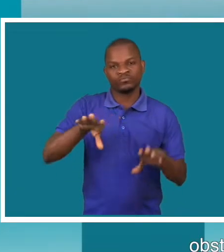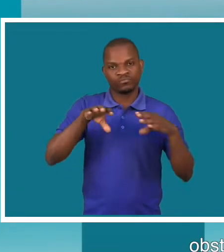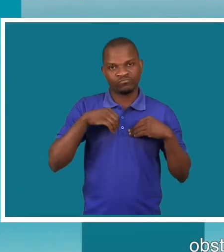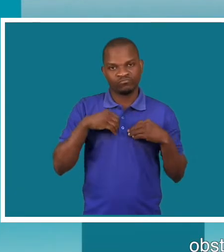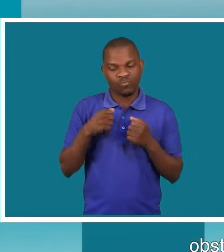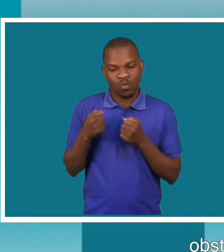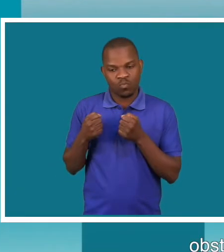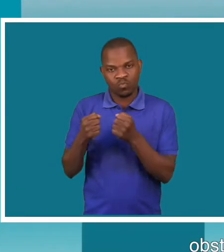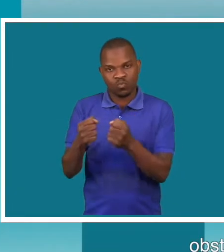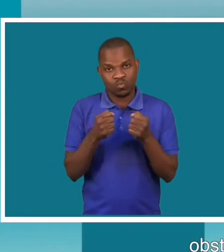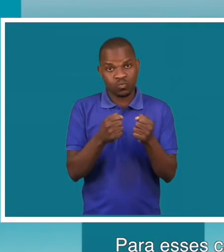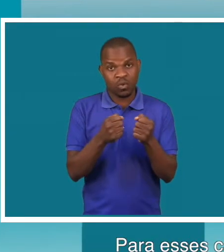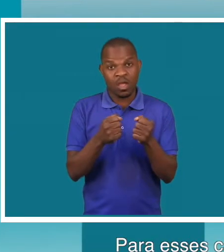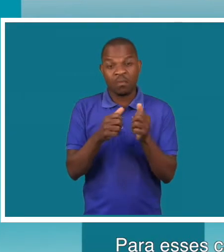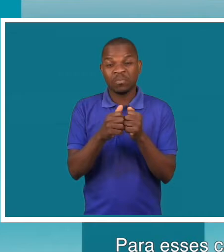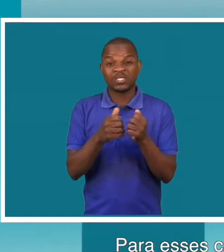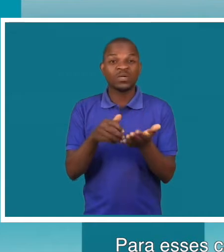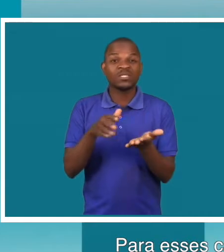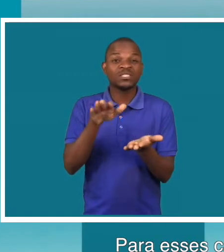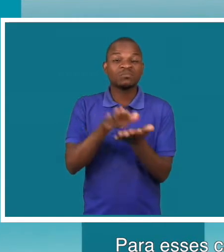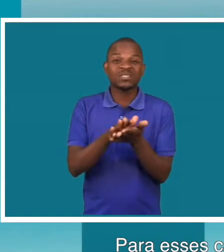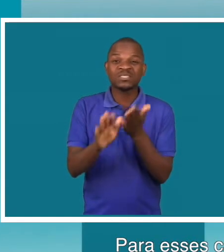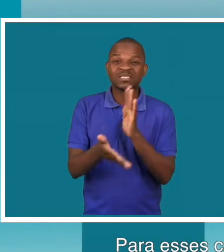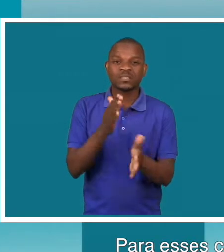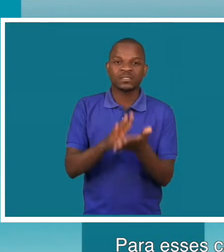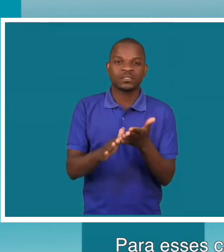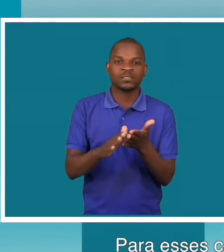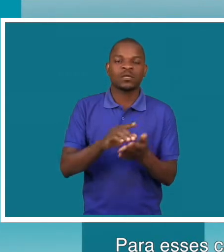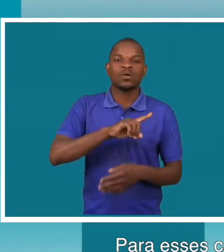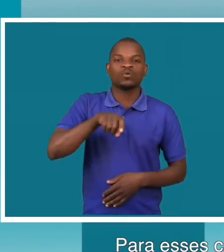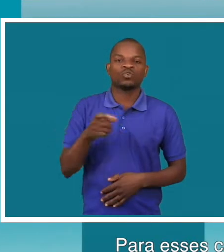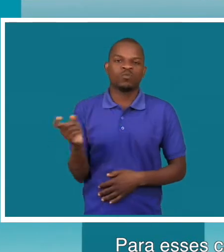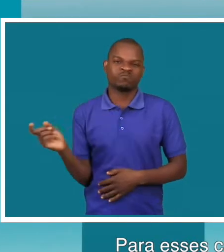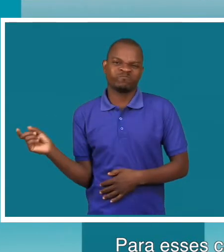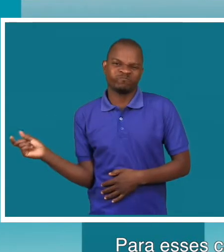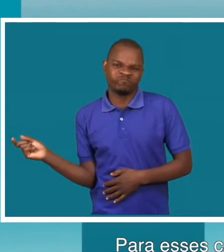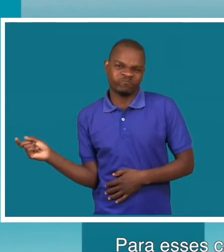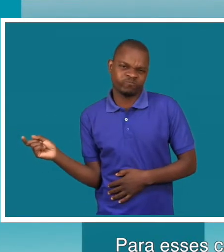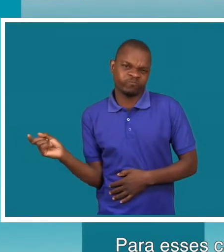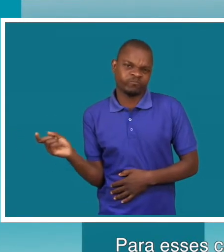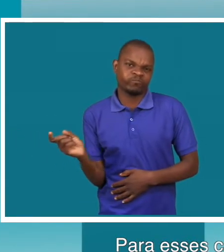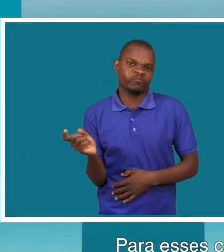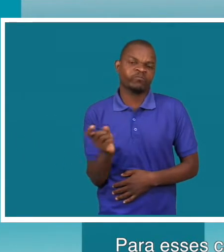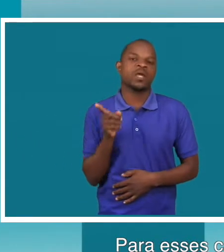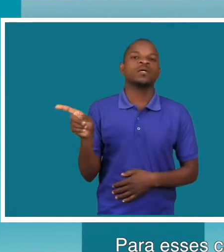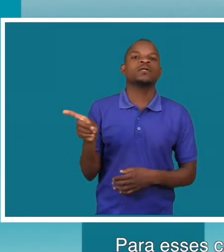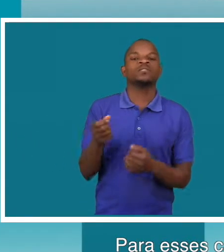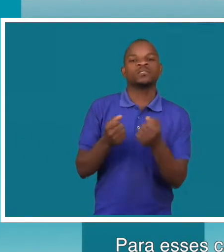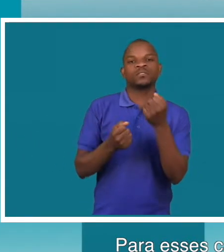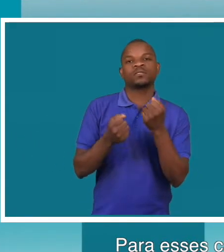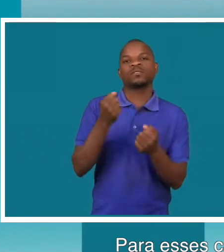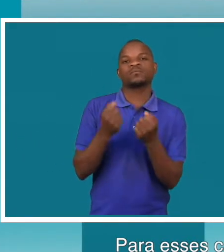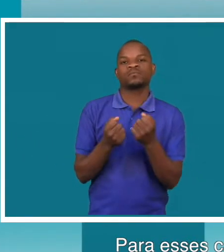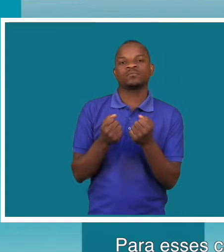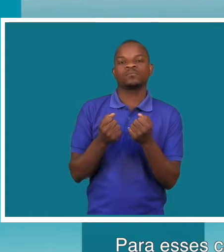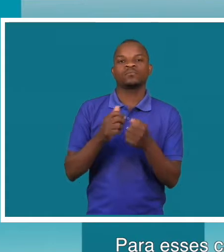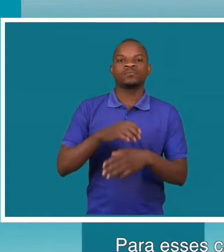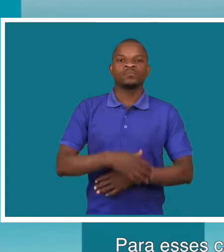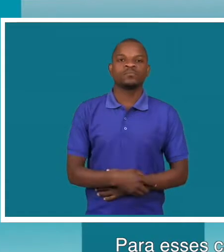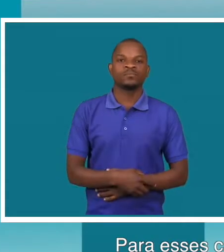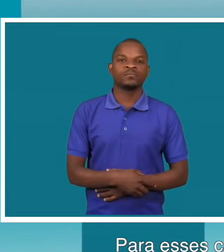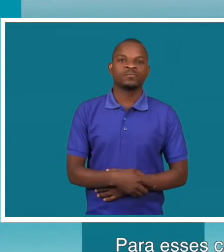o passeio para esses casos nós é que botamos a futura bloqueamos rebocamos